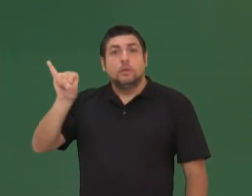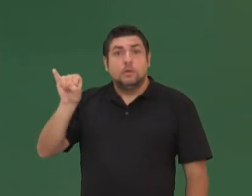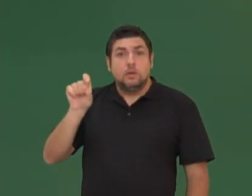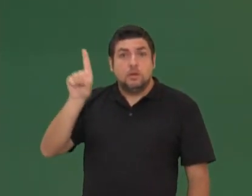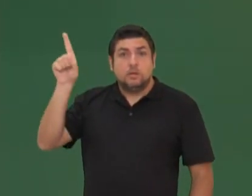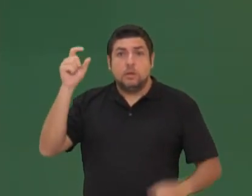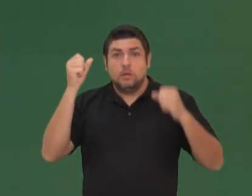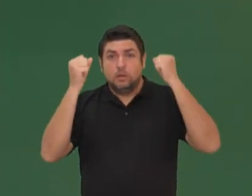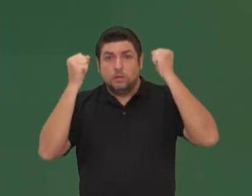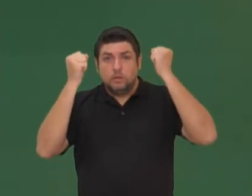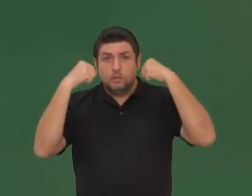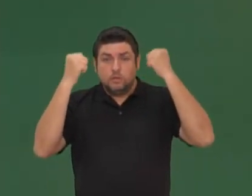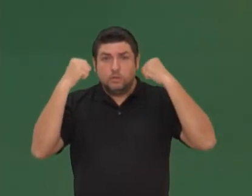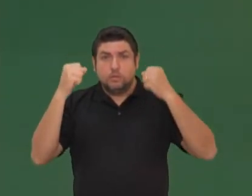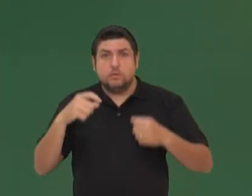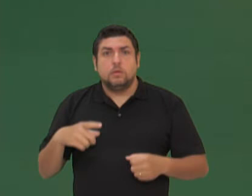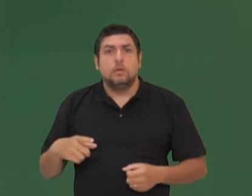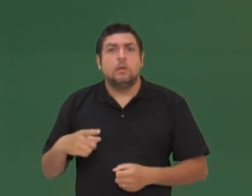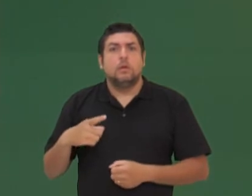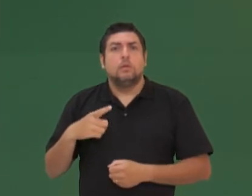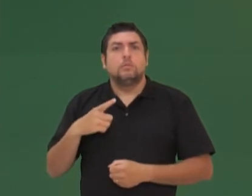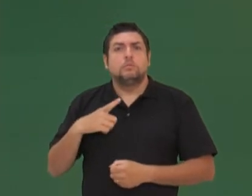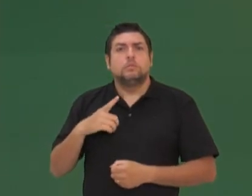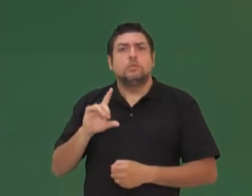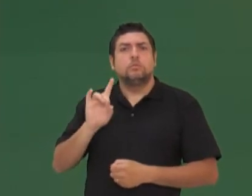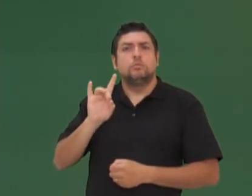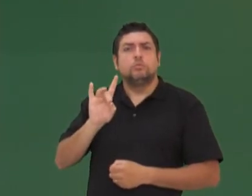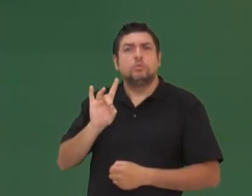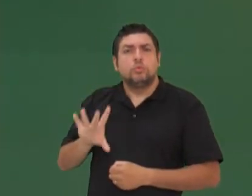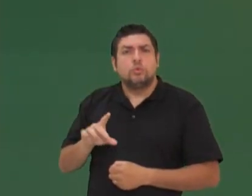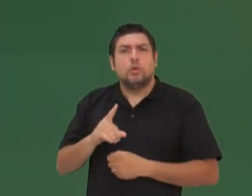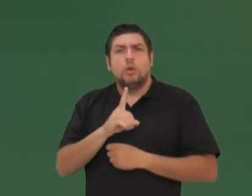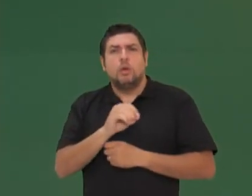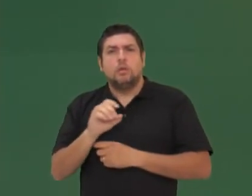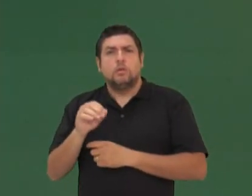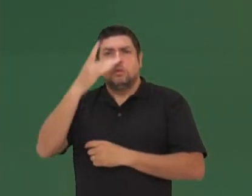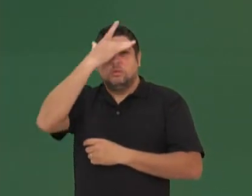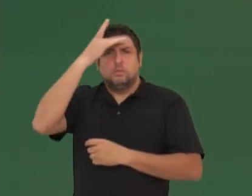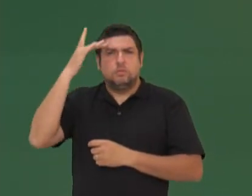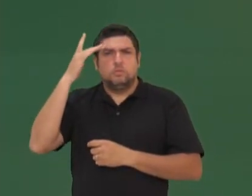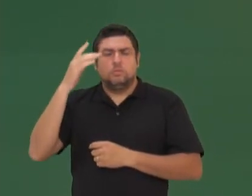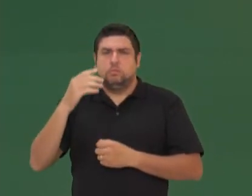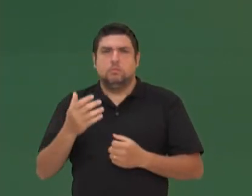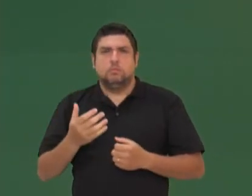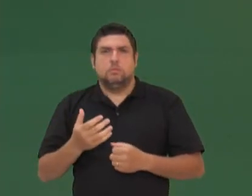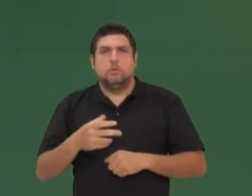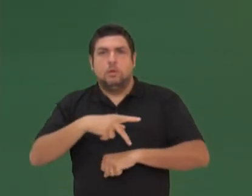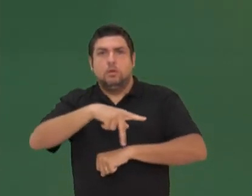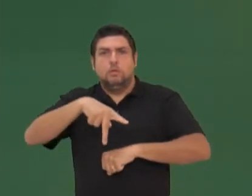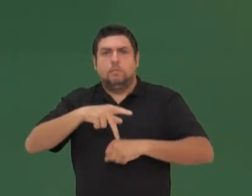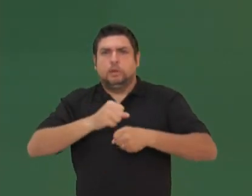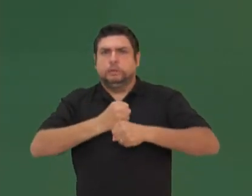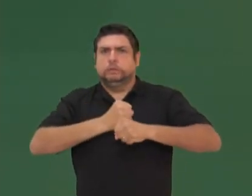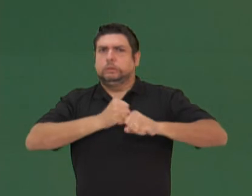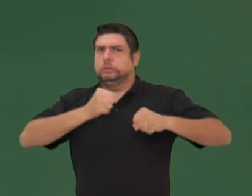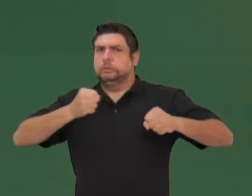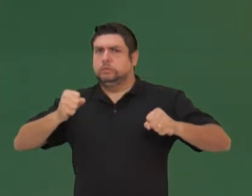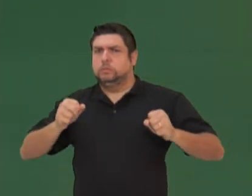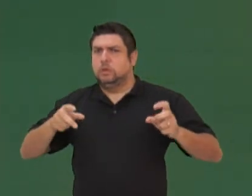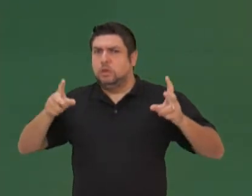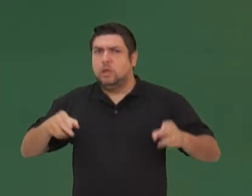tuviese solo 100 habitantes. É improvável isso. É um país muito grande, assim como o Brasil. ¿Sí? Há um montão de gente que vive